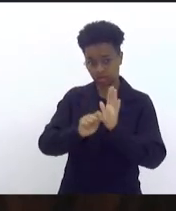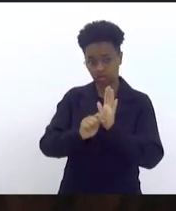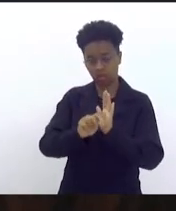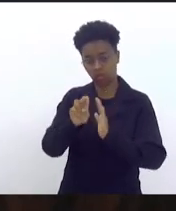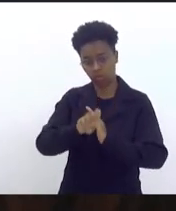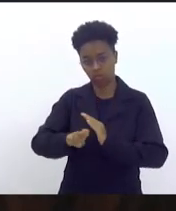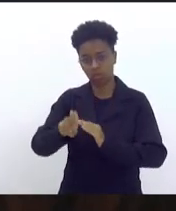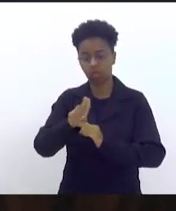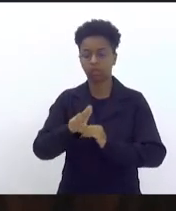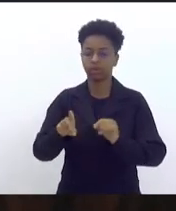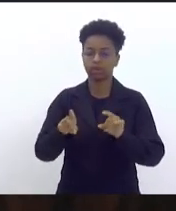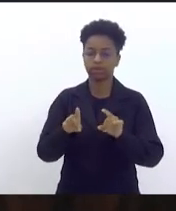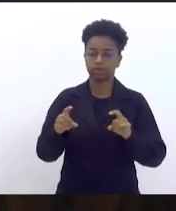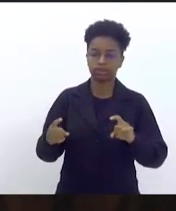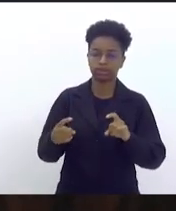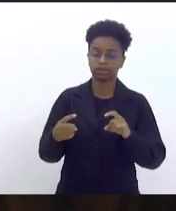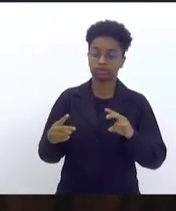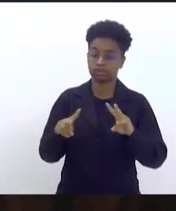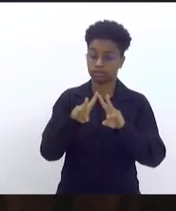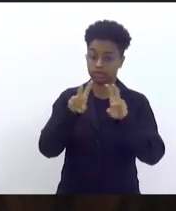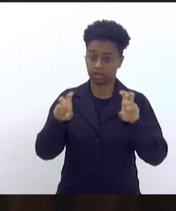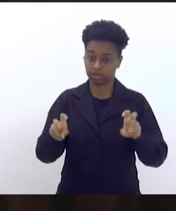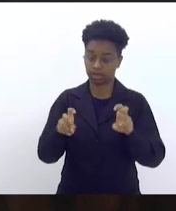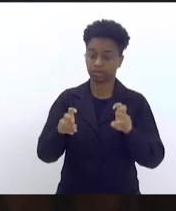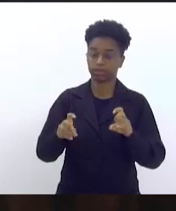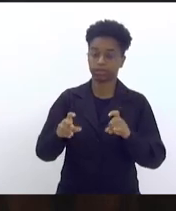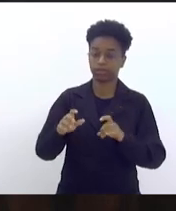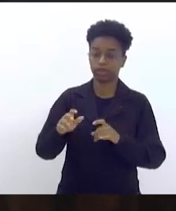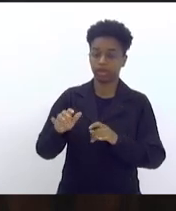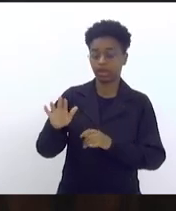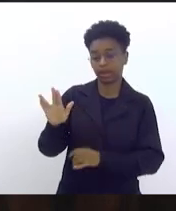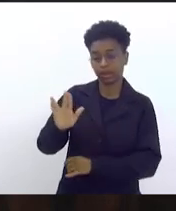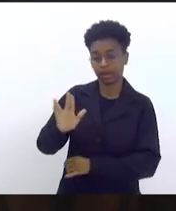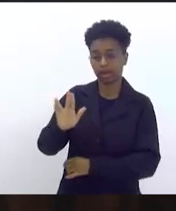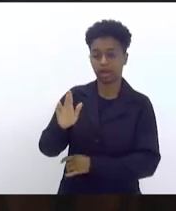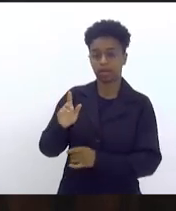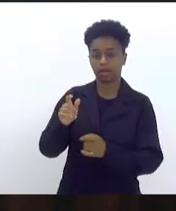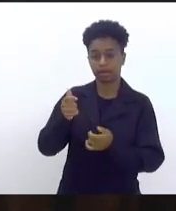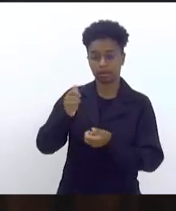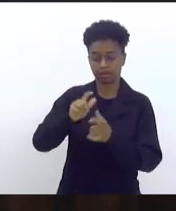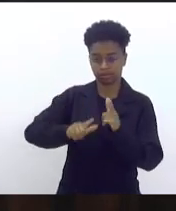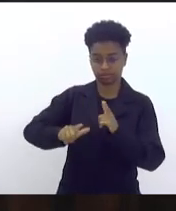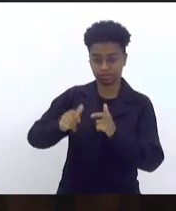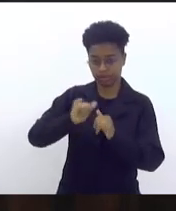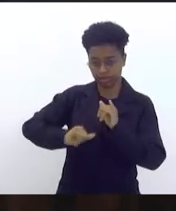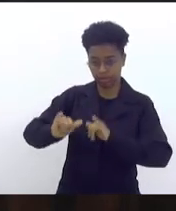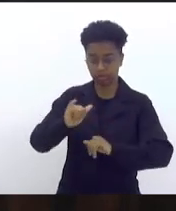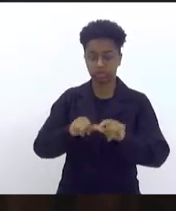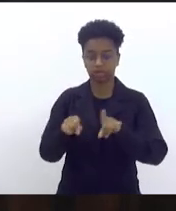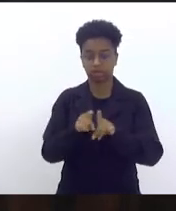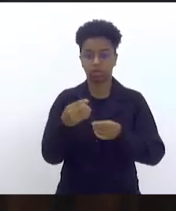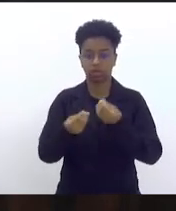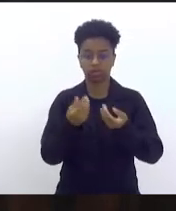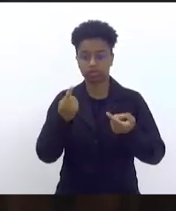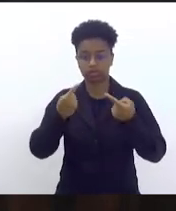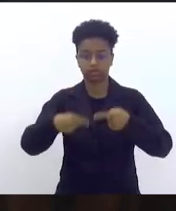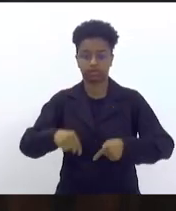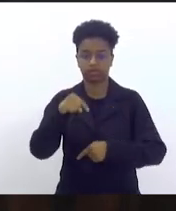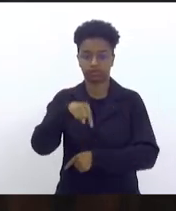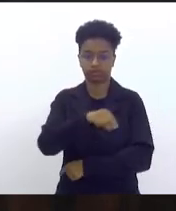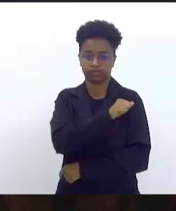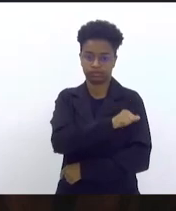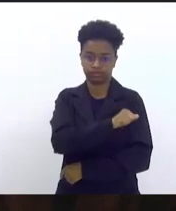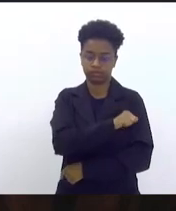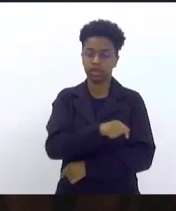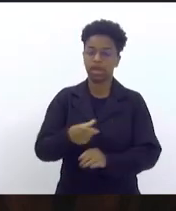canabinoide sintéticos os desafios para o enfrentamento no âmbito do Estado do Rio de Janeiro quero aqui antes de mais